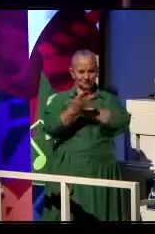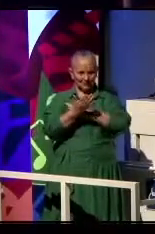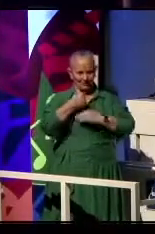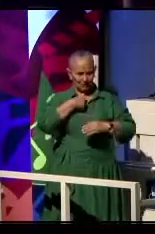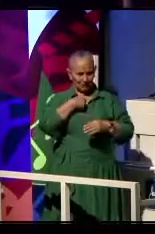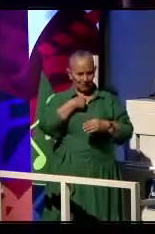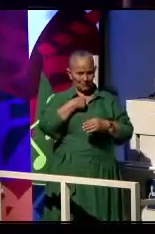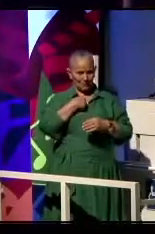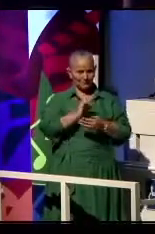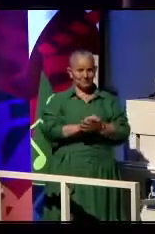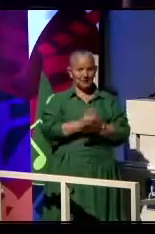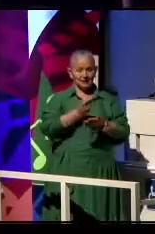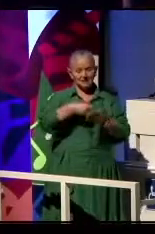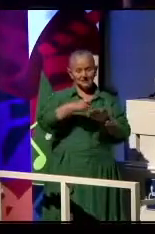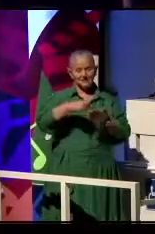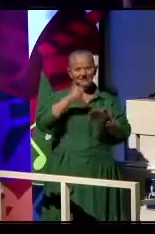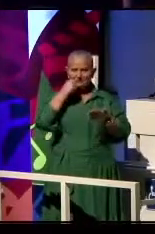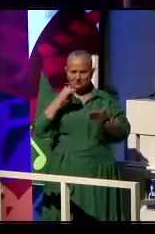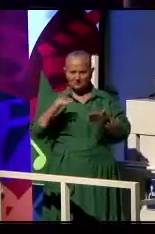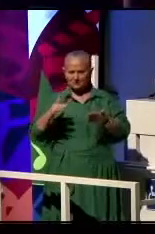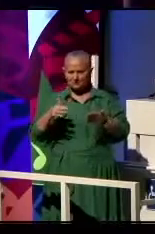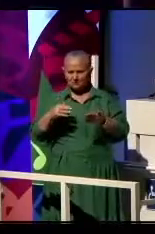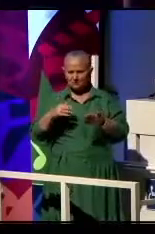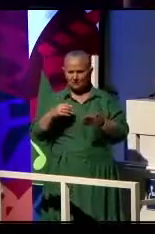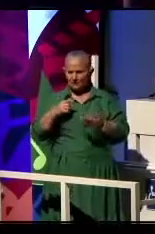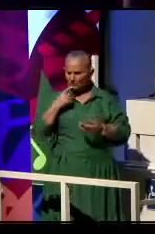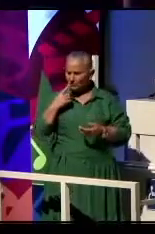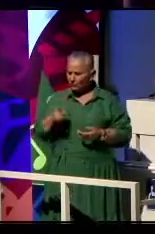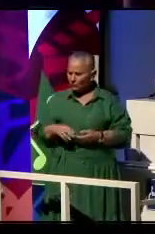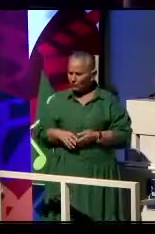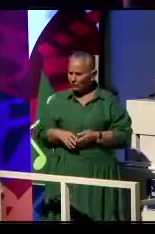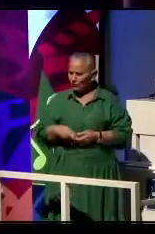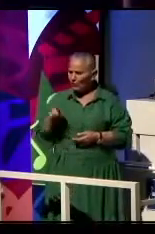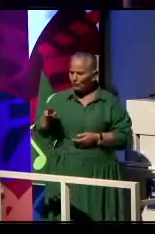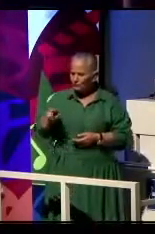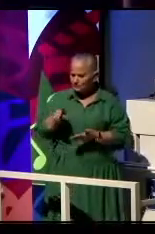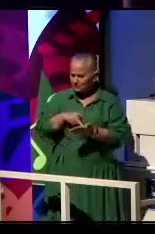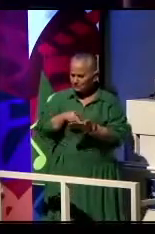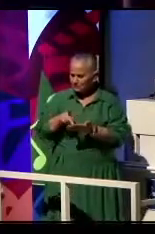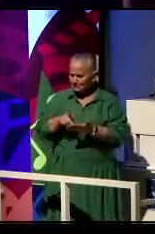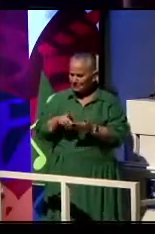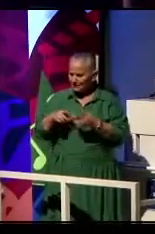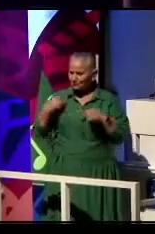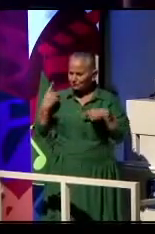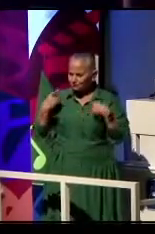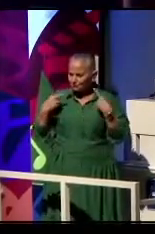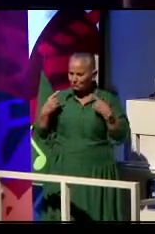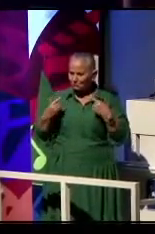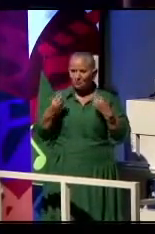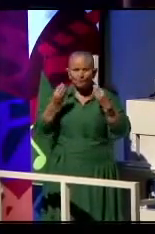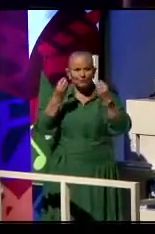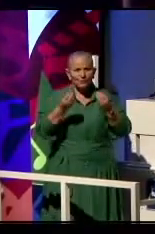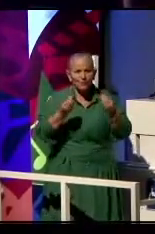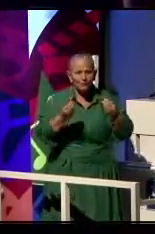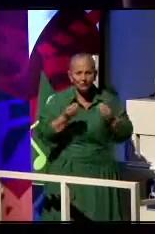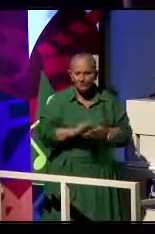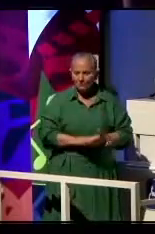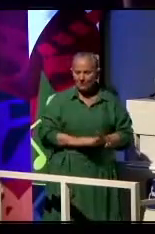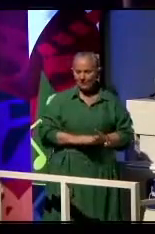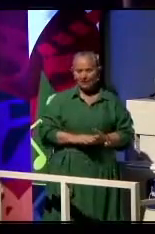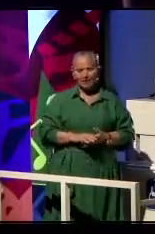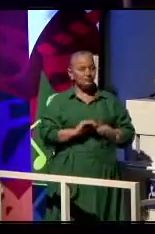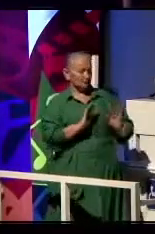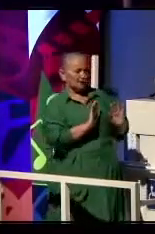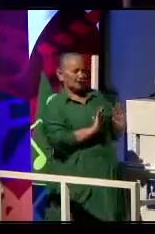A gravadora falou, que isso, Milton, você está ficando doido? Não, pode ficar tranquilo, vai ser um sucesso esse disco, que o menino é talentoso,